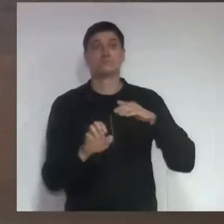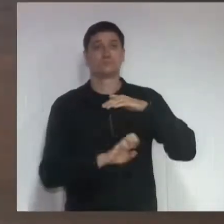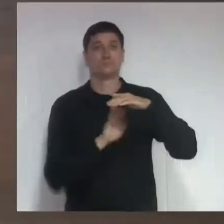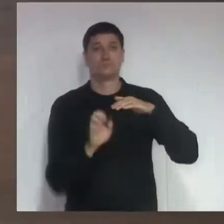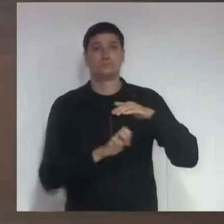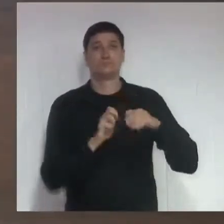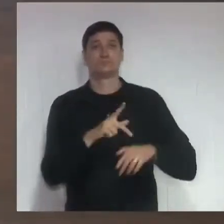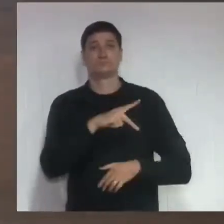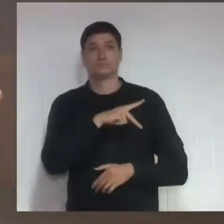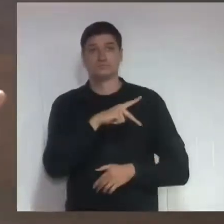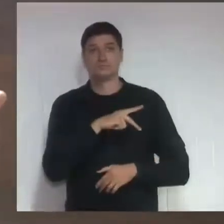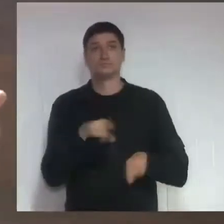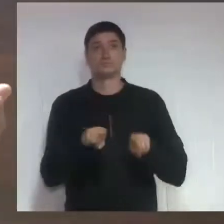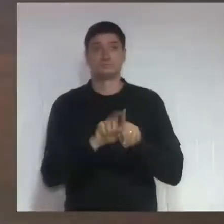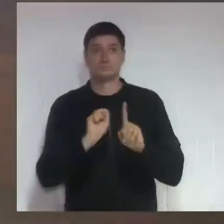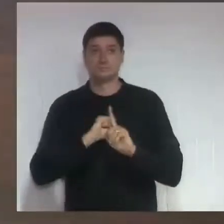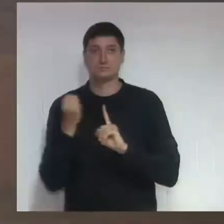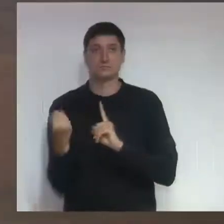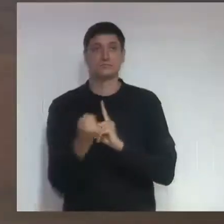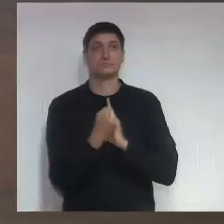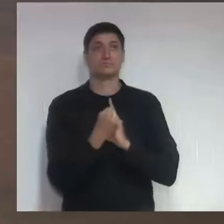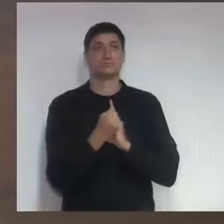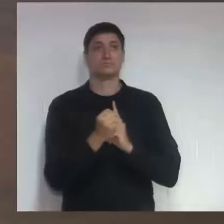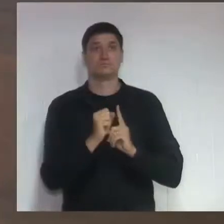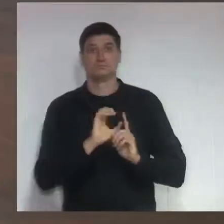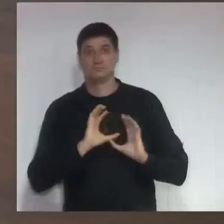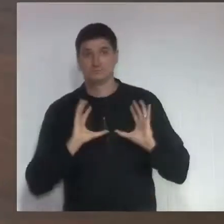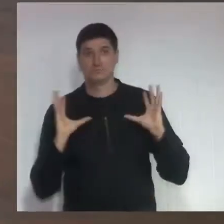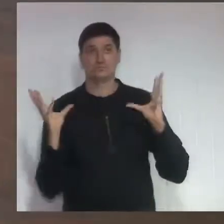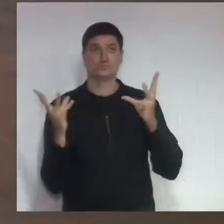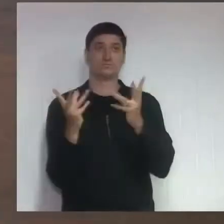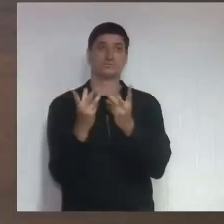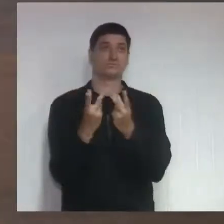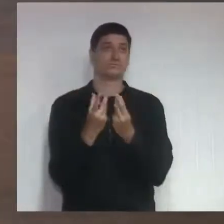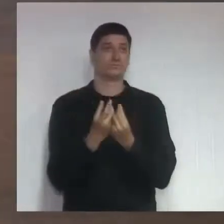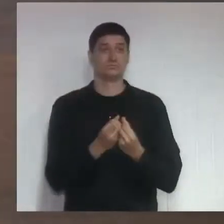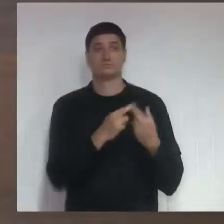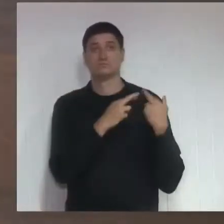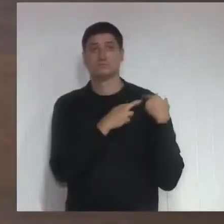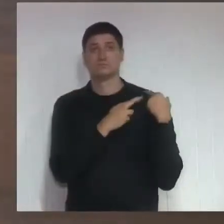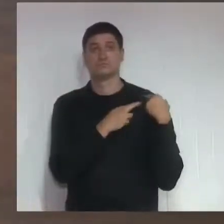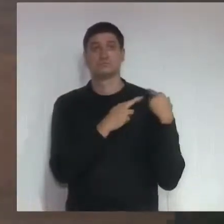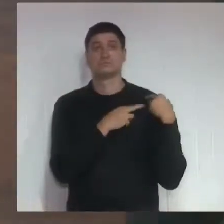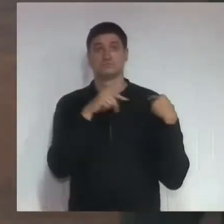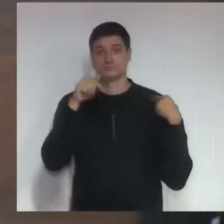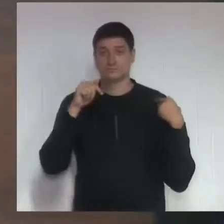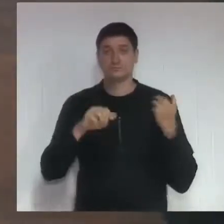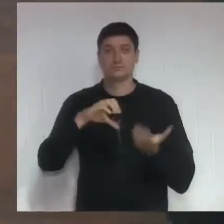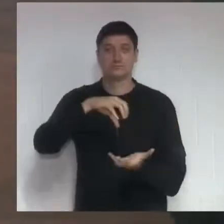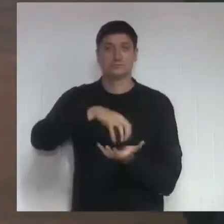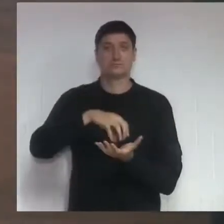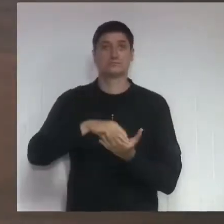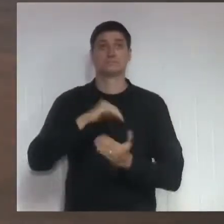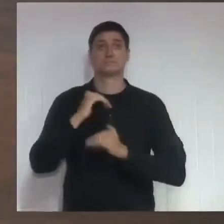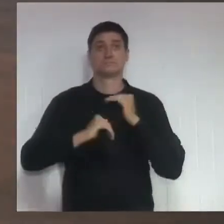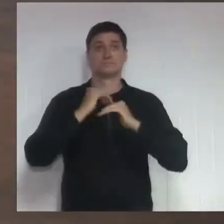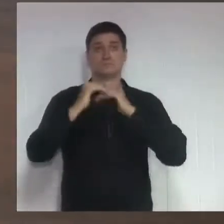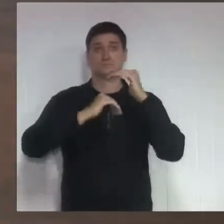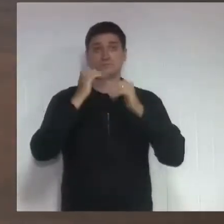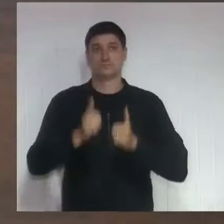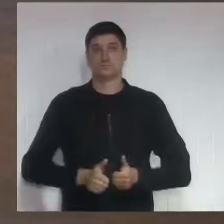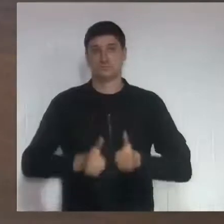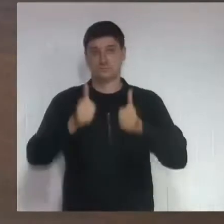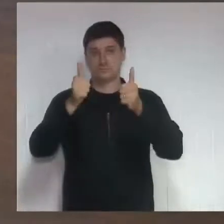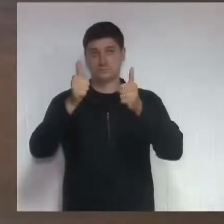privadas e toda a sociedade. Então, a gente tem uma parcela nessa busca de uma cidade sustentável. Buscar o